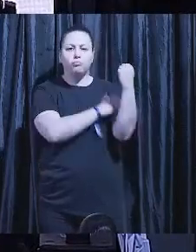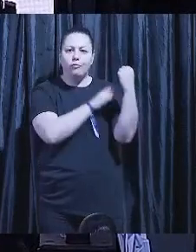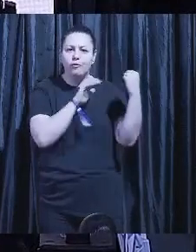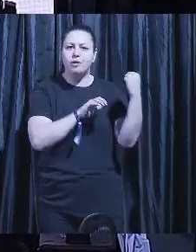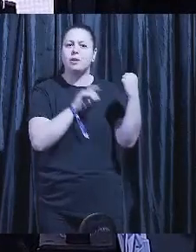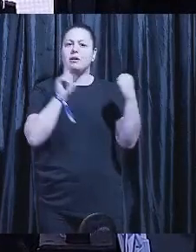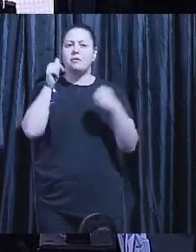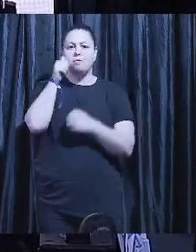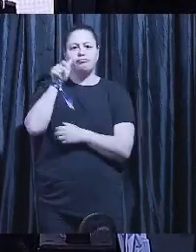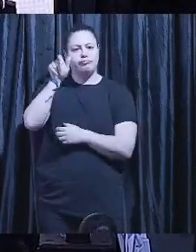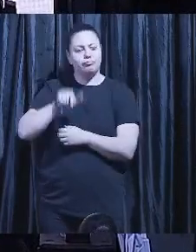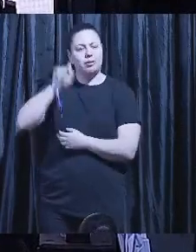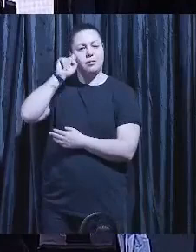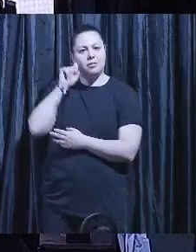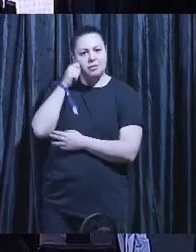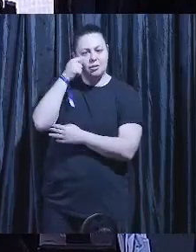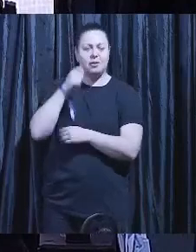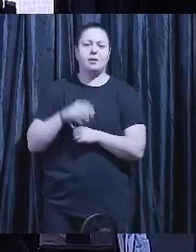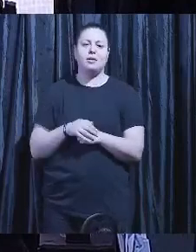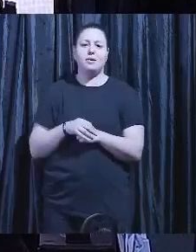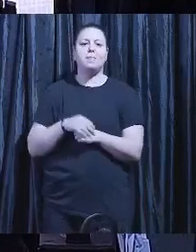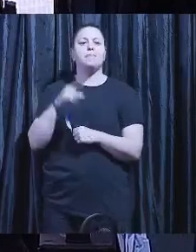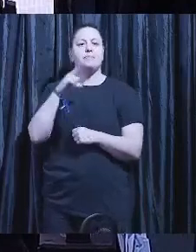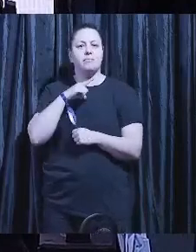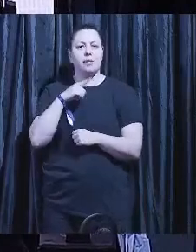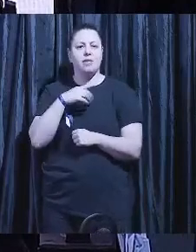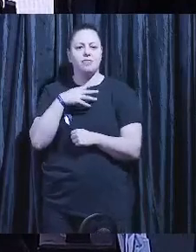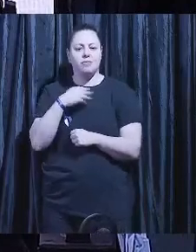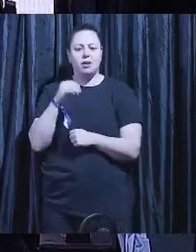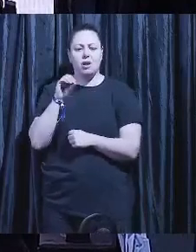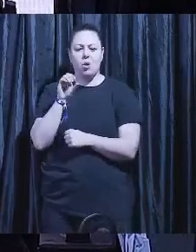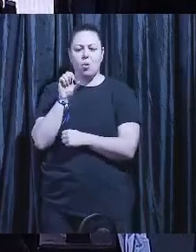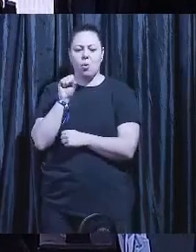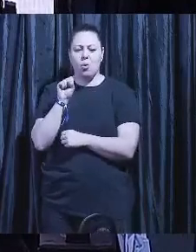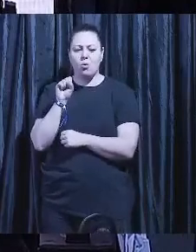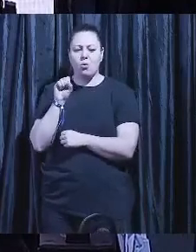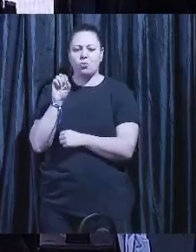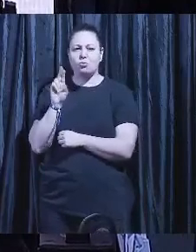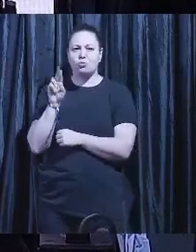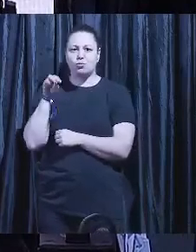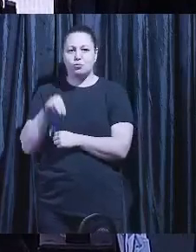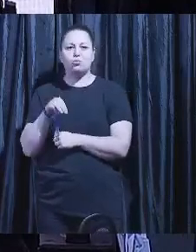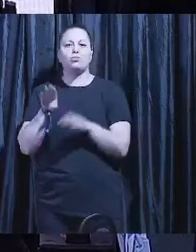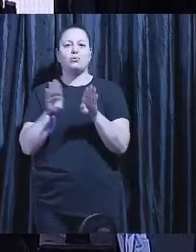é negra, é filha de Oxum, é Sapabi,